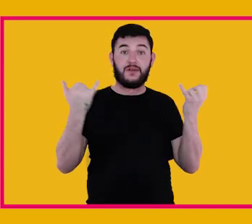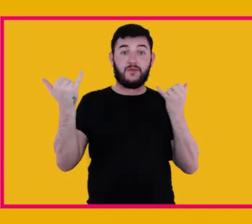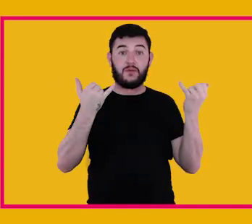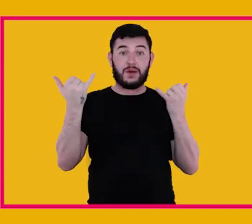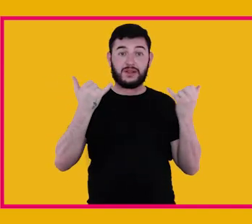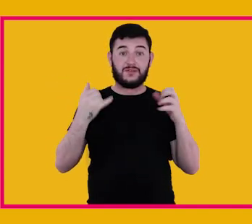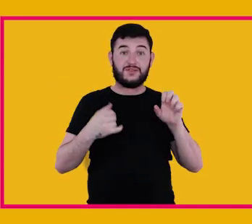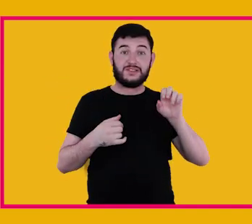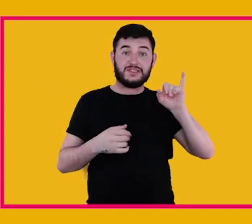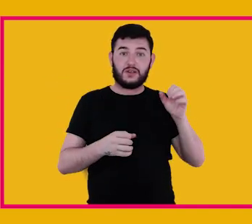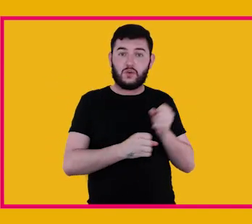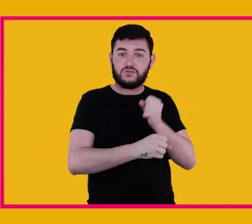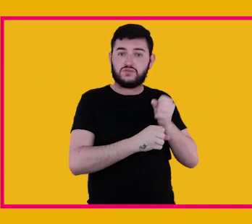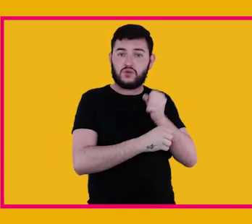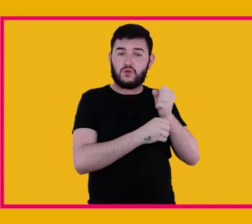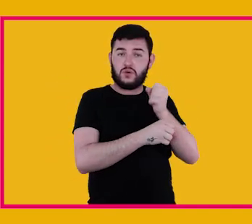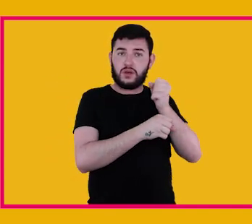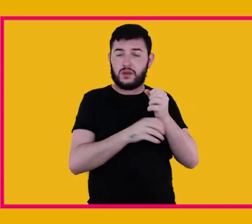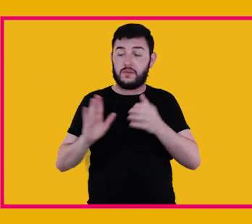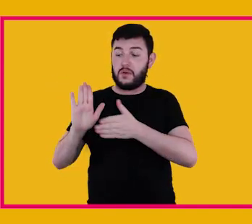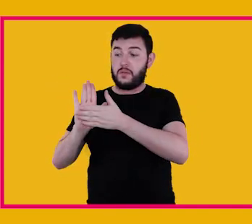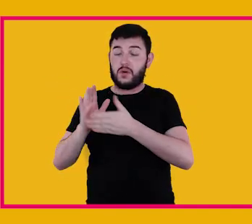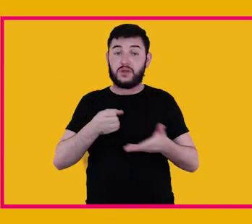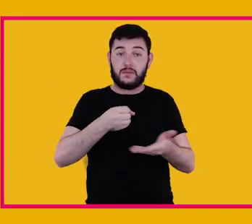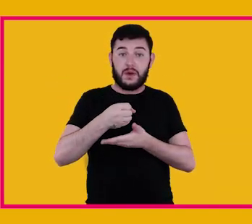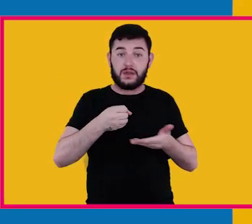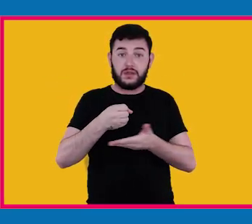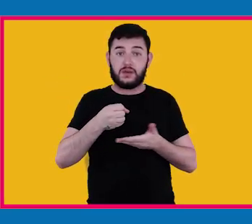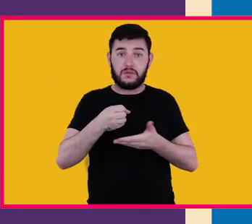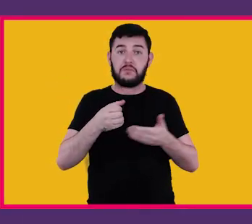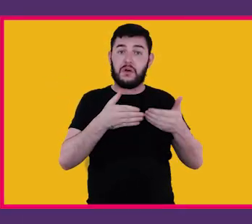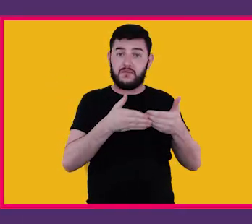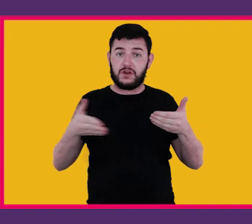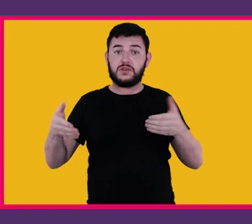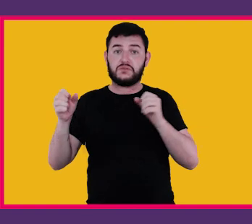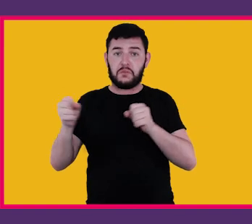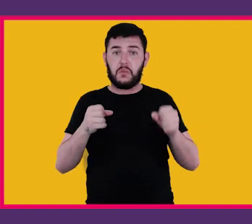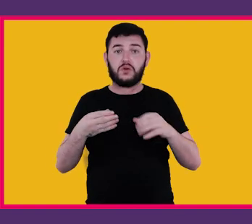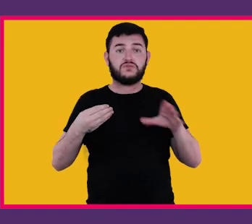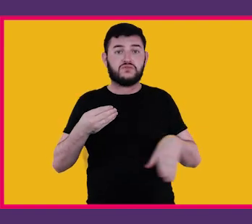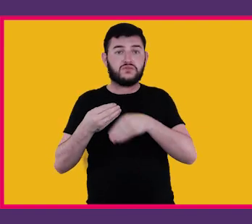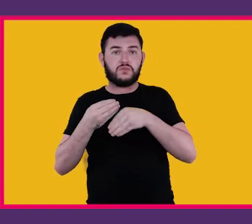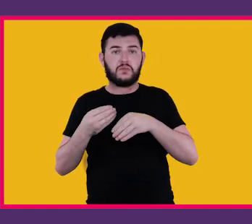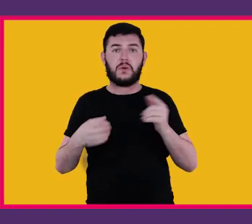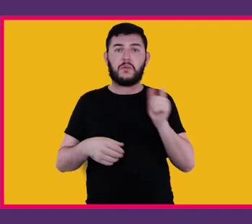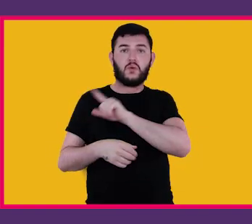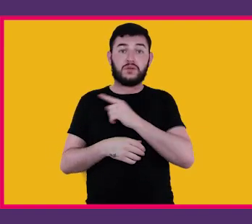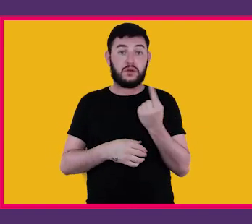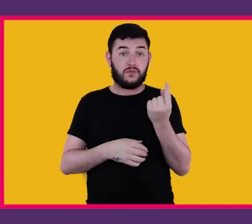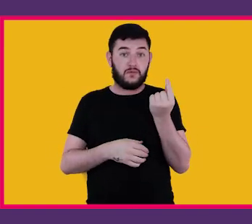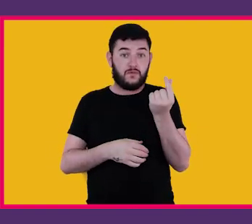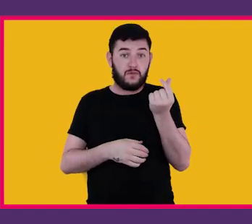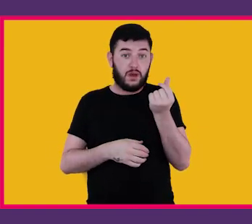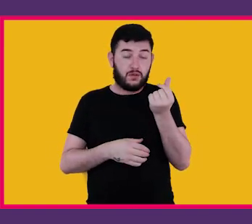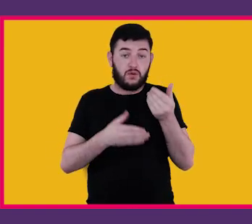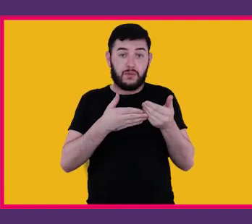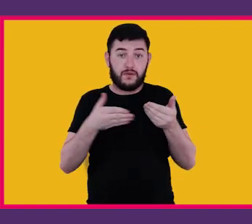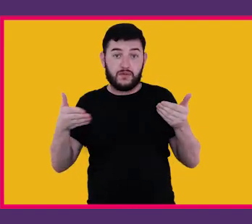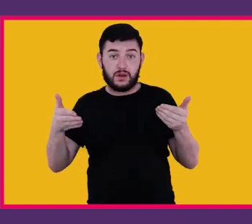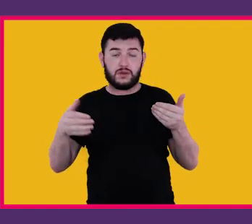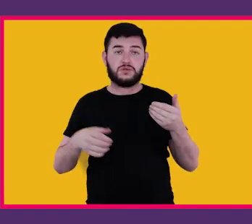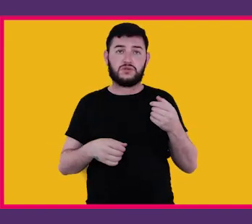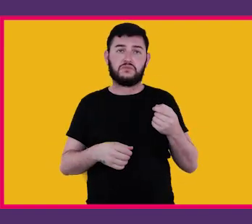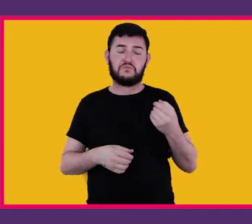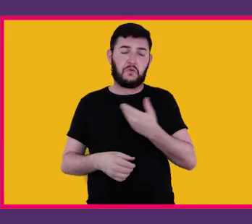somente o núcleo básico, o Céu da Cultura poderá ser complementado posteriormente, com recursos de outras fontes orçamentárias, sejam elas futuros financiamentos